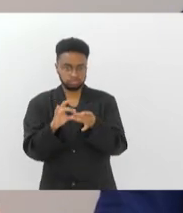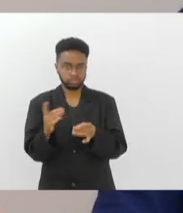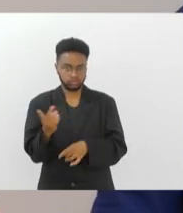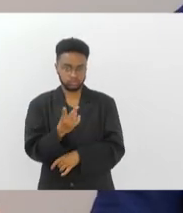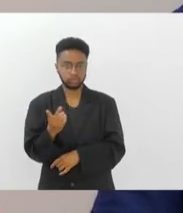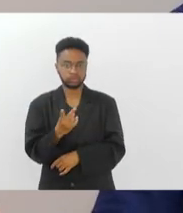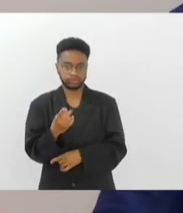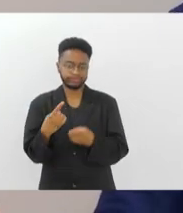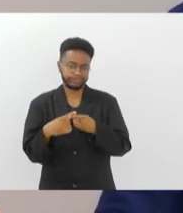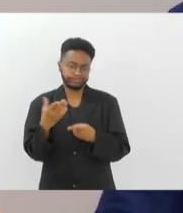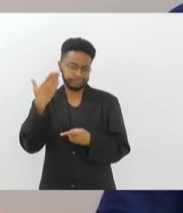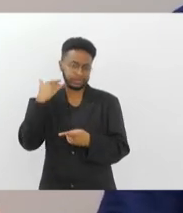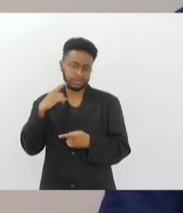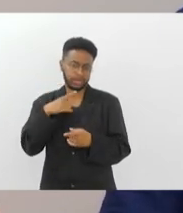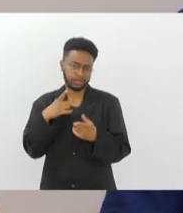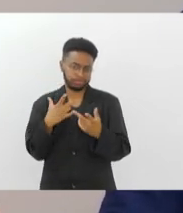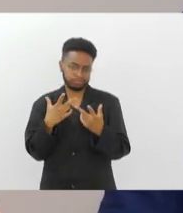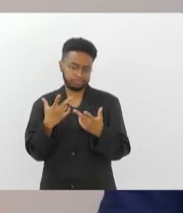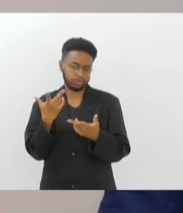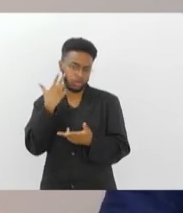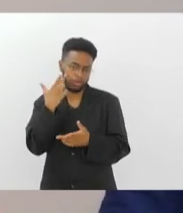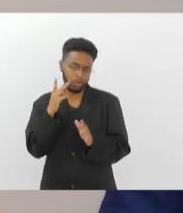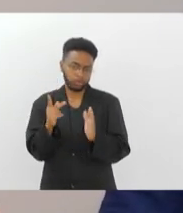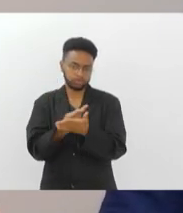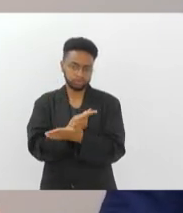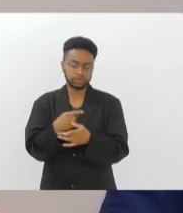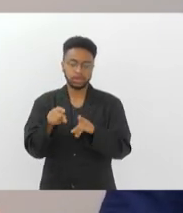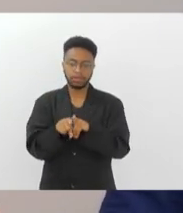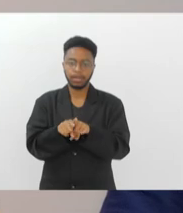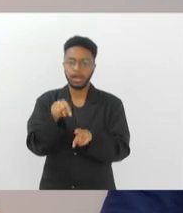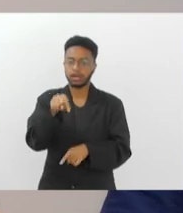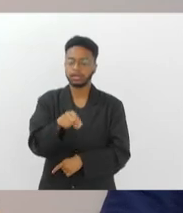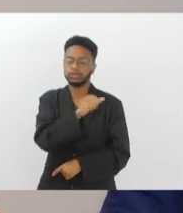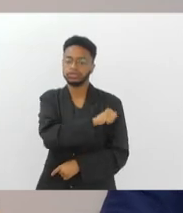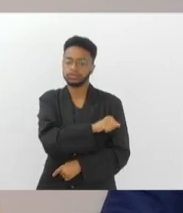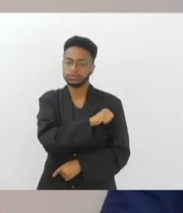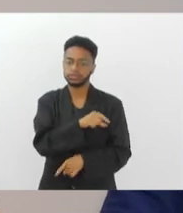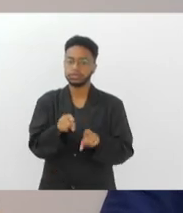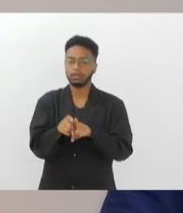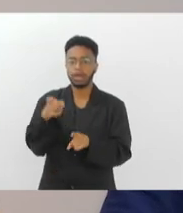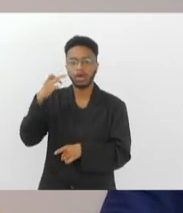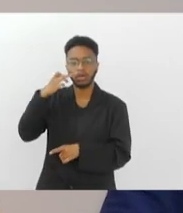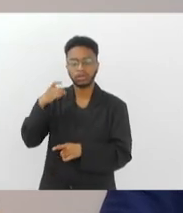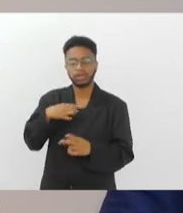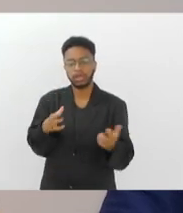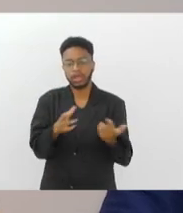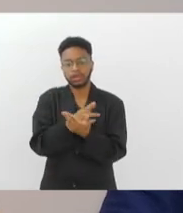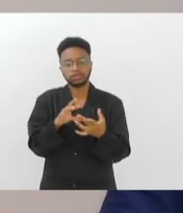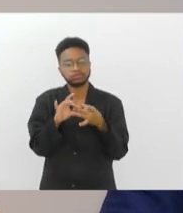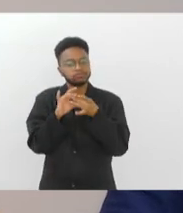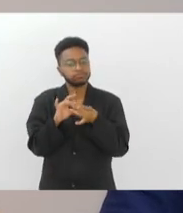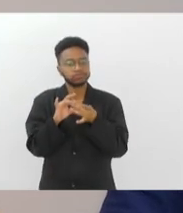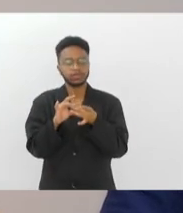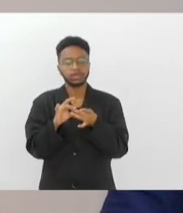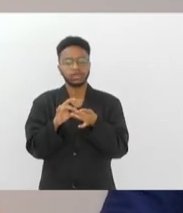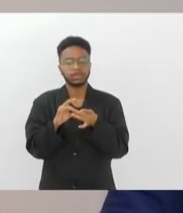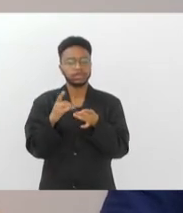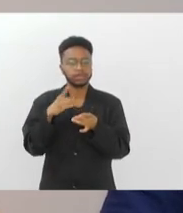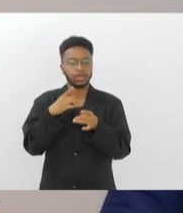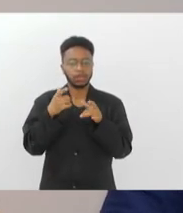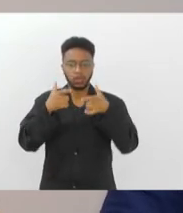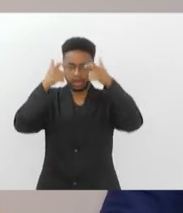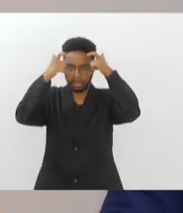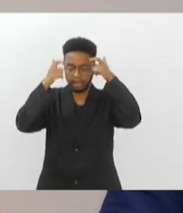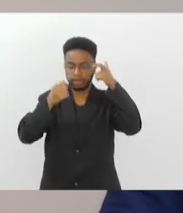era comum na época das Mercês, né? O Rio de Janeiro e Angola estreitaram suas relações, sob o reinado de Dom João V